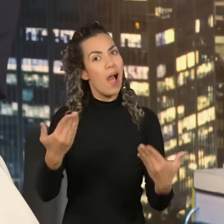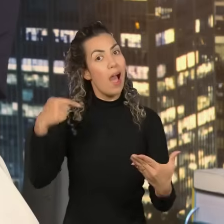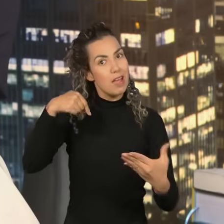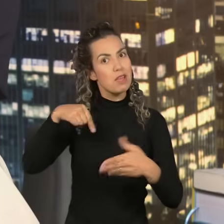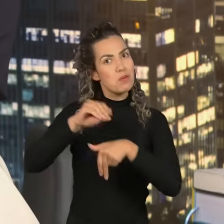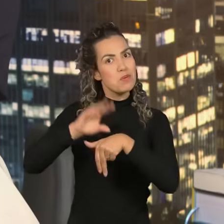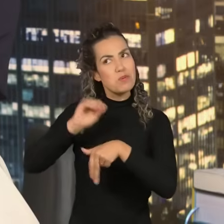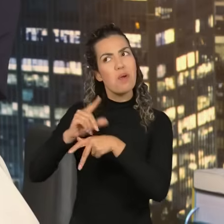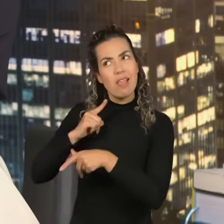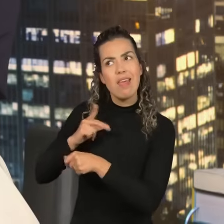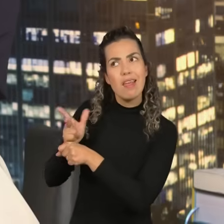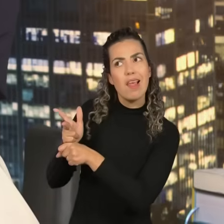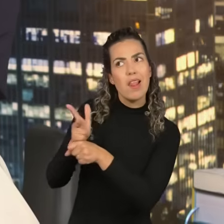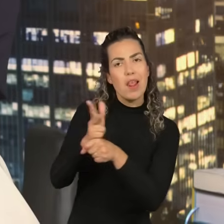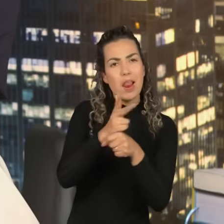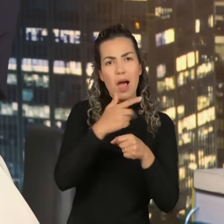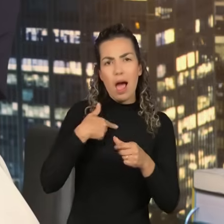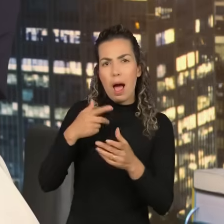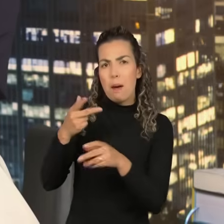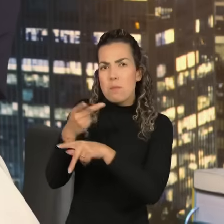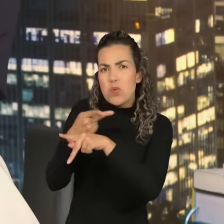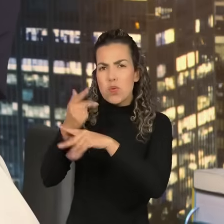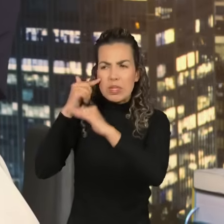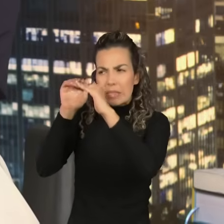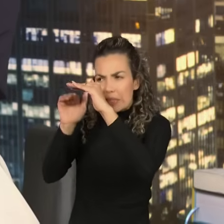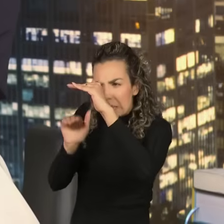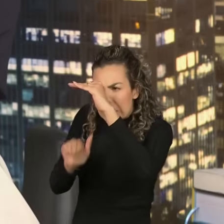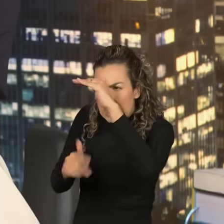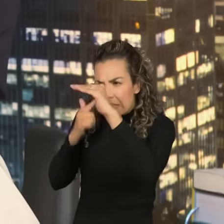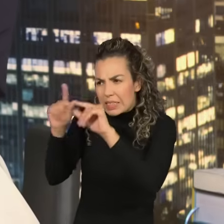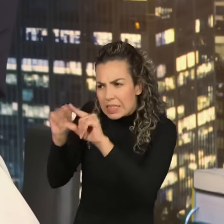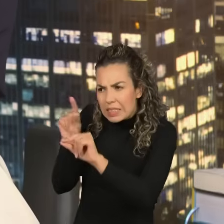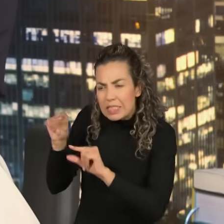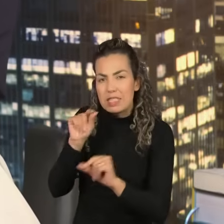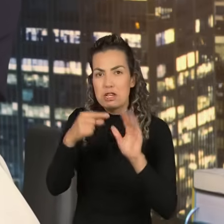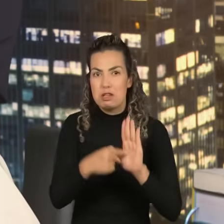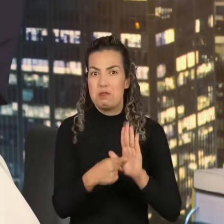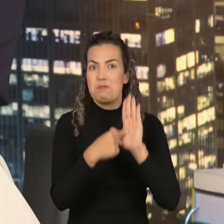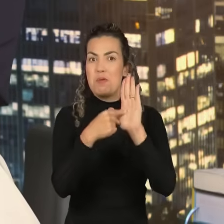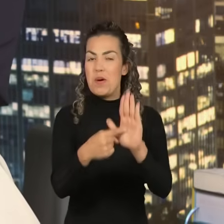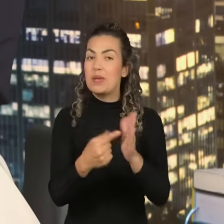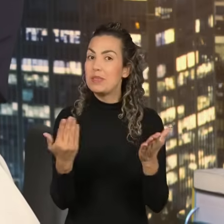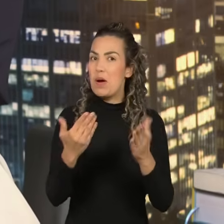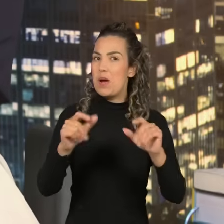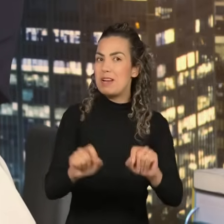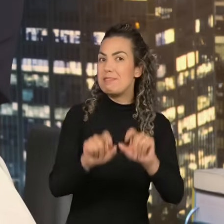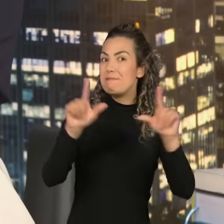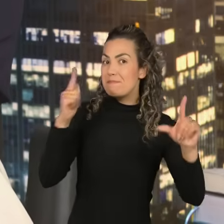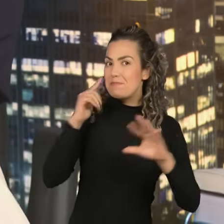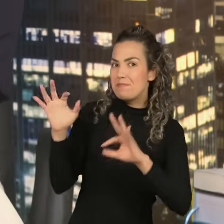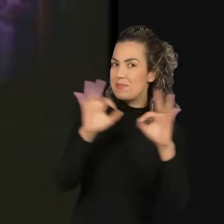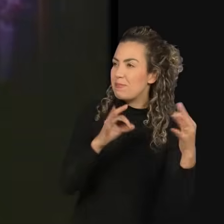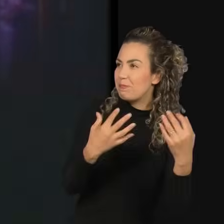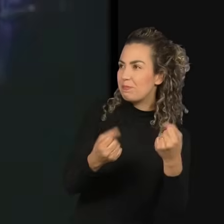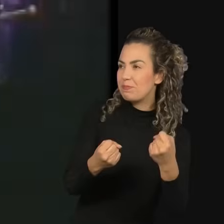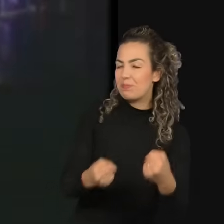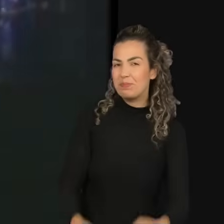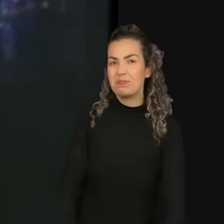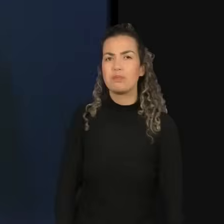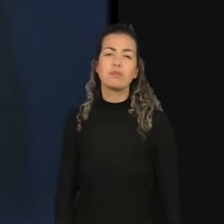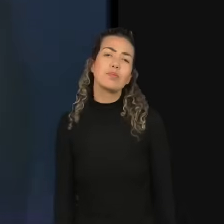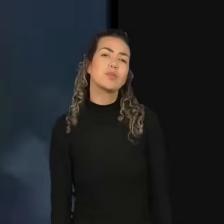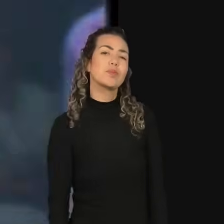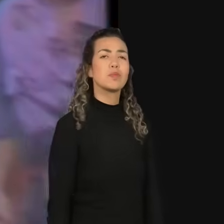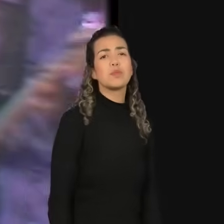São apresentações desses dois momentos musicais de Cazuza no palco, registrados também ao vivo. Vamos assistir. Eu tô